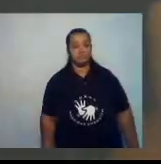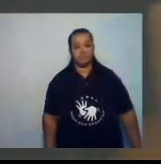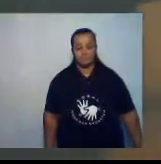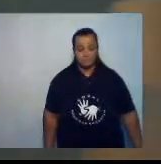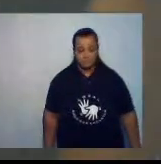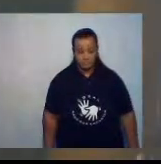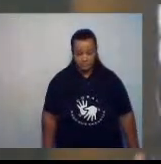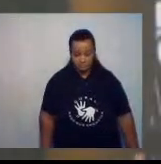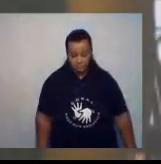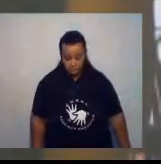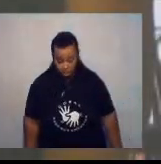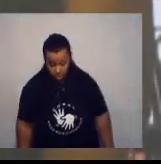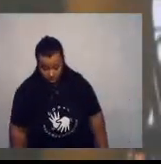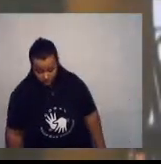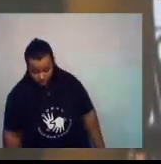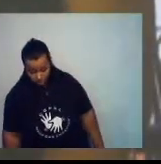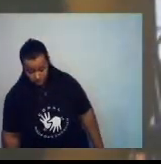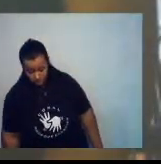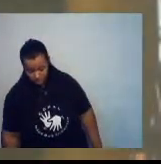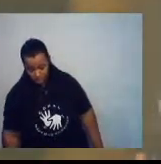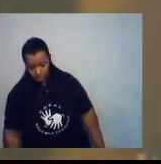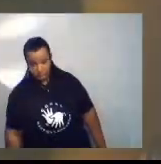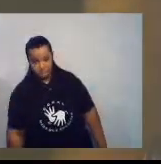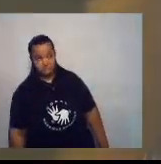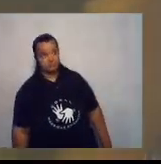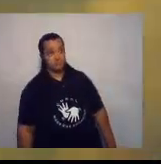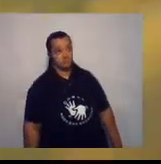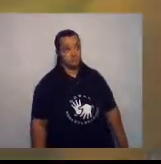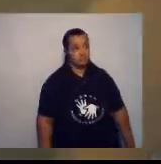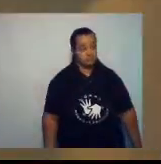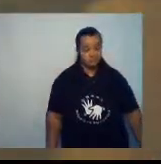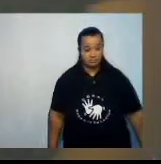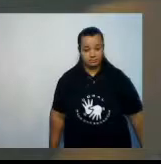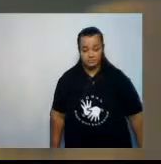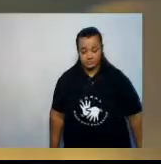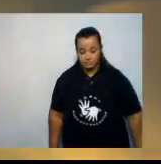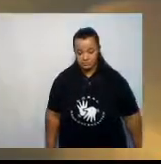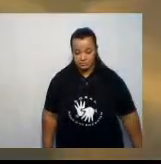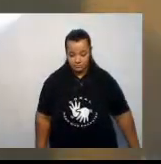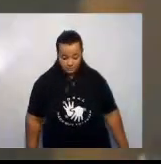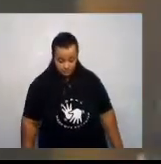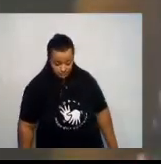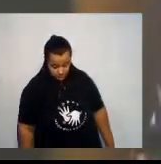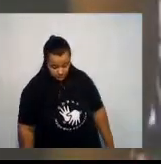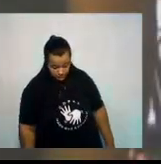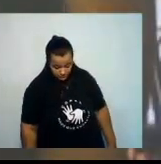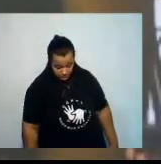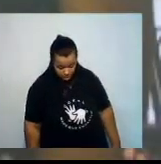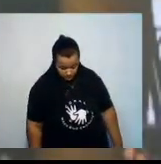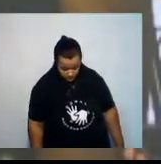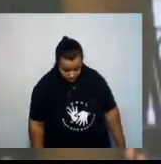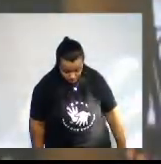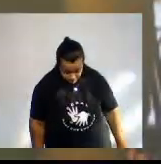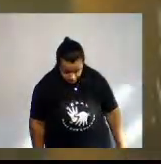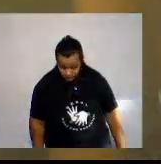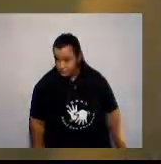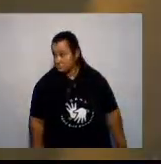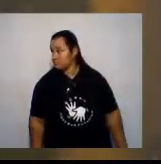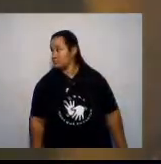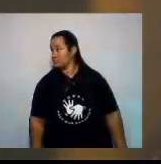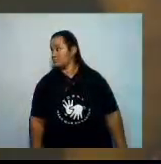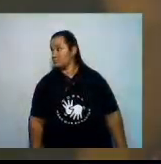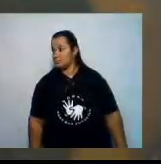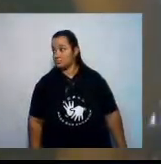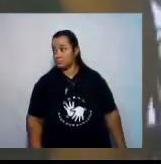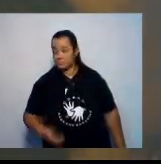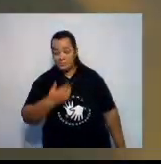Juninho, para a Shadow, que nós amamos de paixão, né, Rafael? Nossos amigos da Shadow. Sim, galera, Leandro muito boa. Tá aí. Um beijão para todos, viu, Lê? Bom